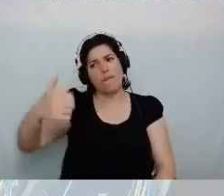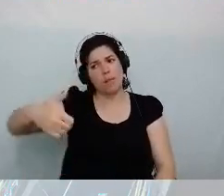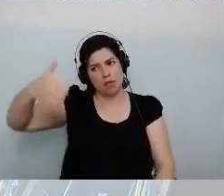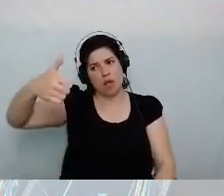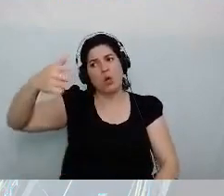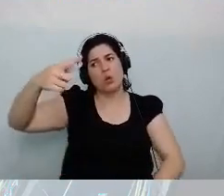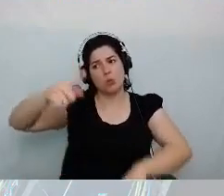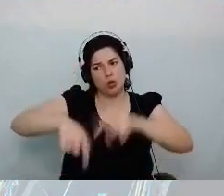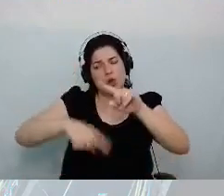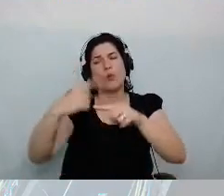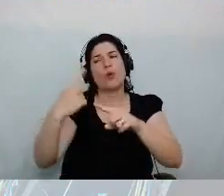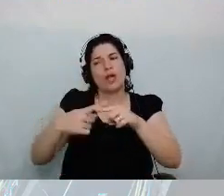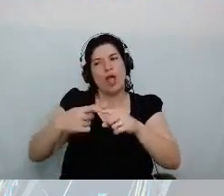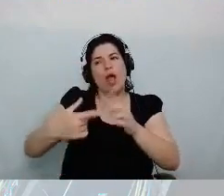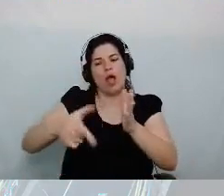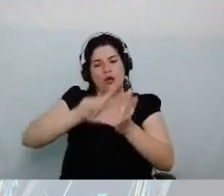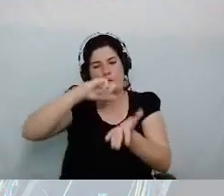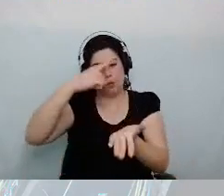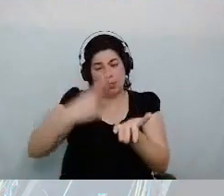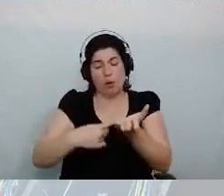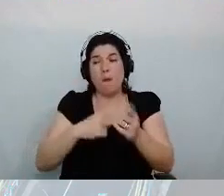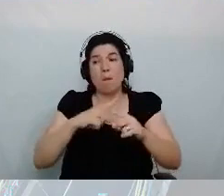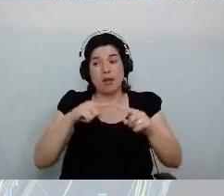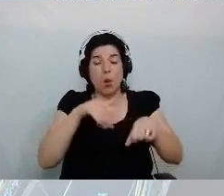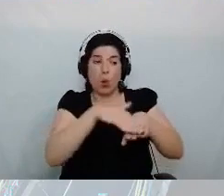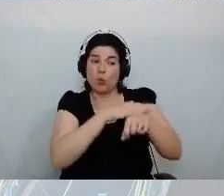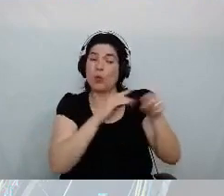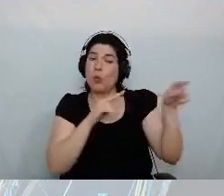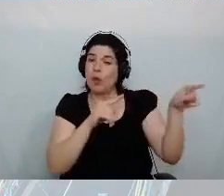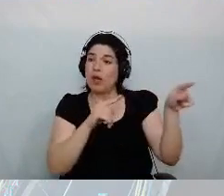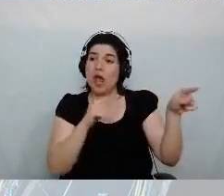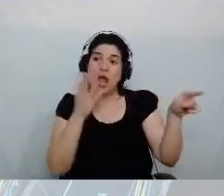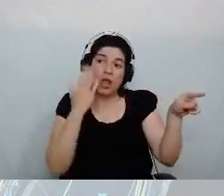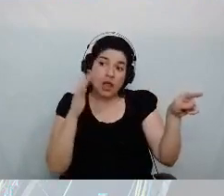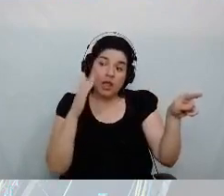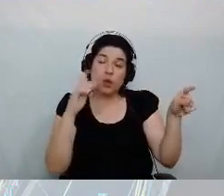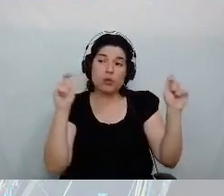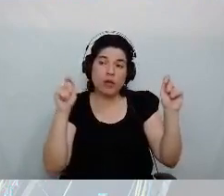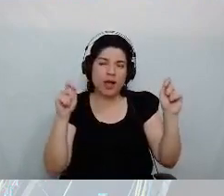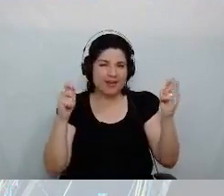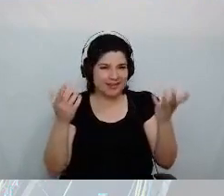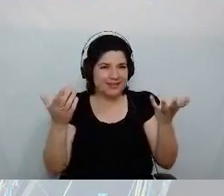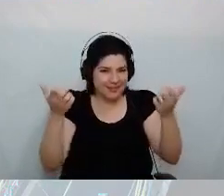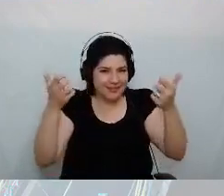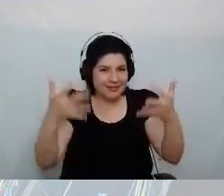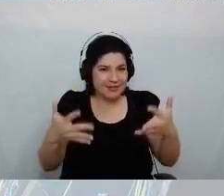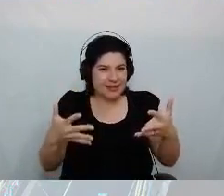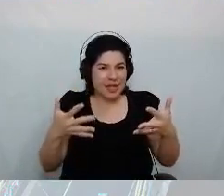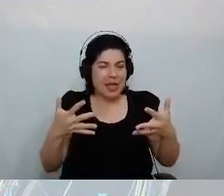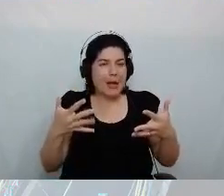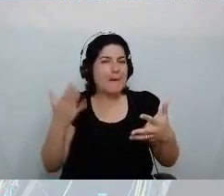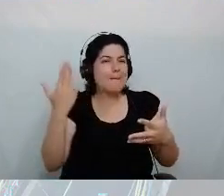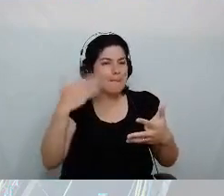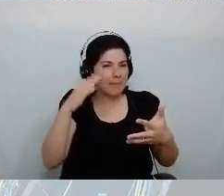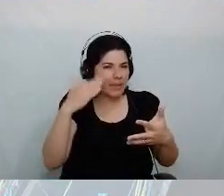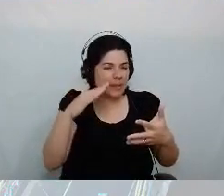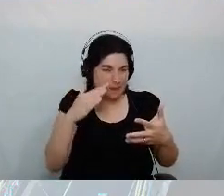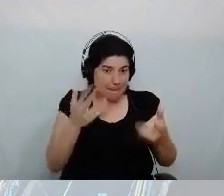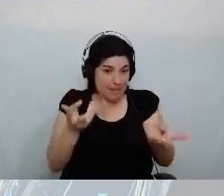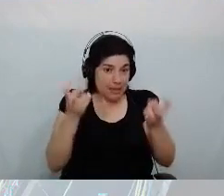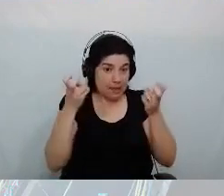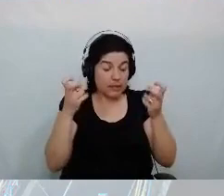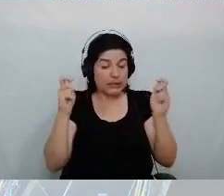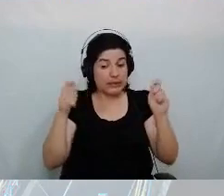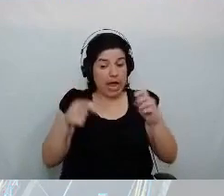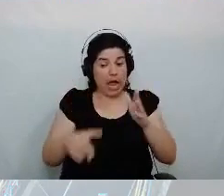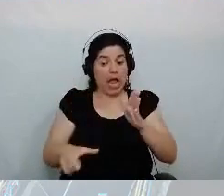comprometeu lá. Mas eu já falei com ele e ele entendeu que quando a gente coloca na balança, percebe? Então eu já estou antecipando a